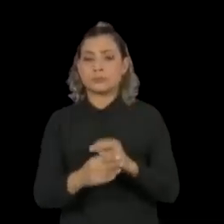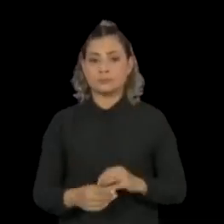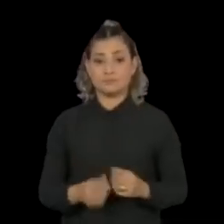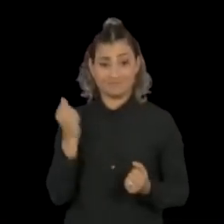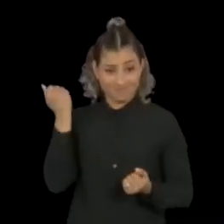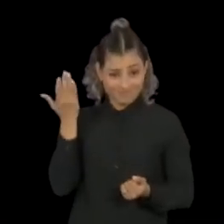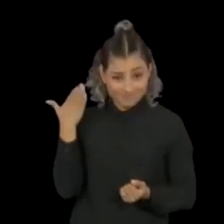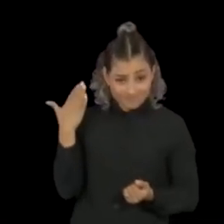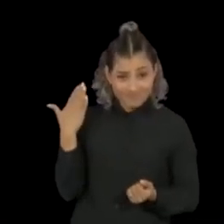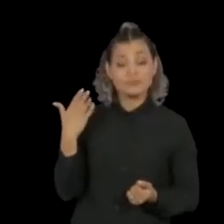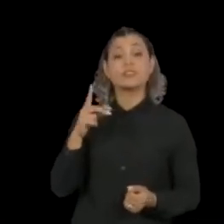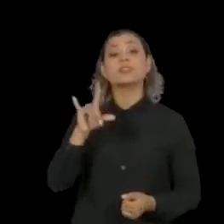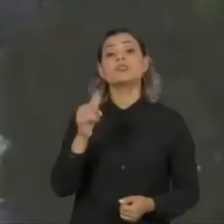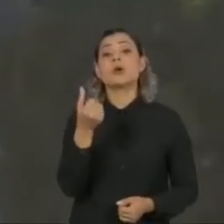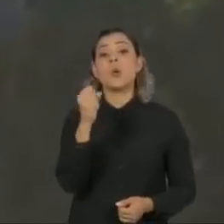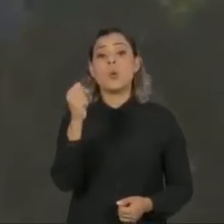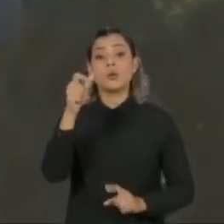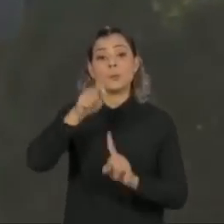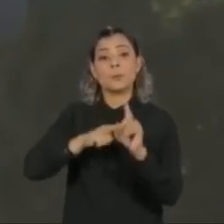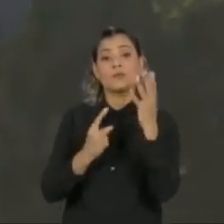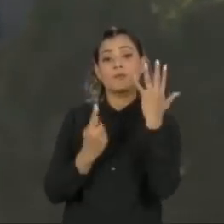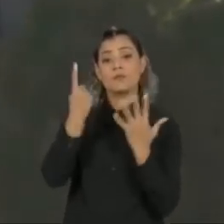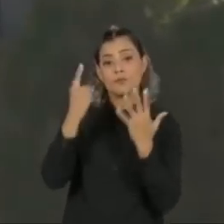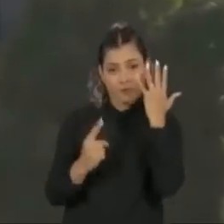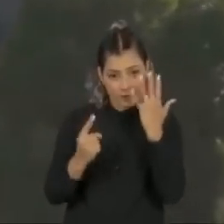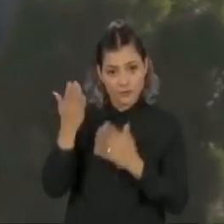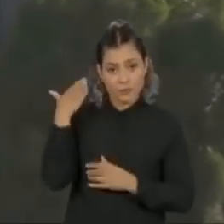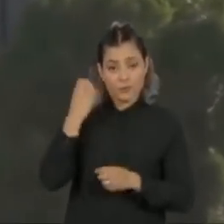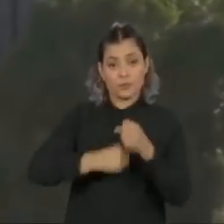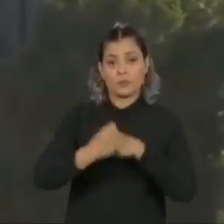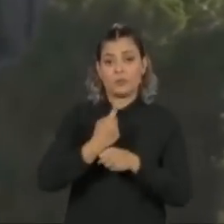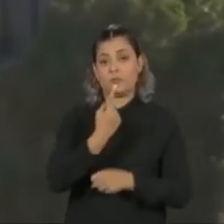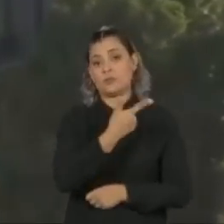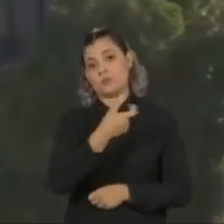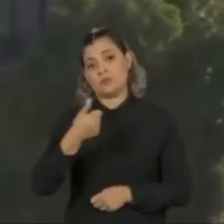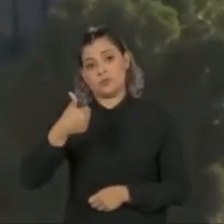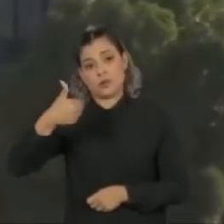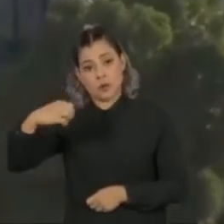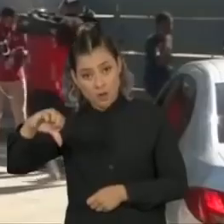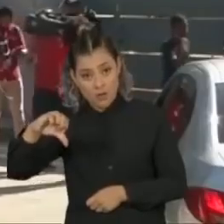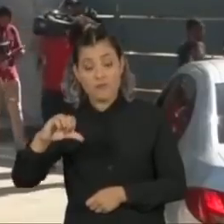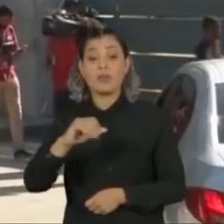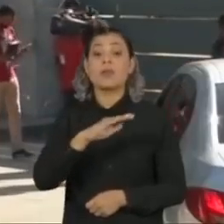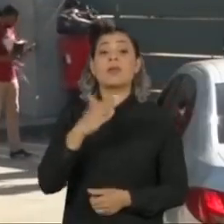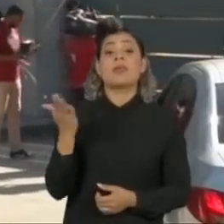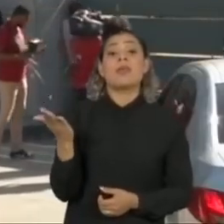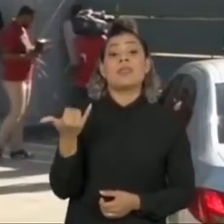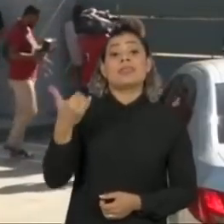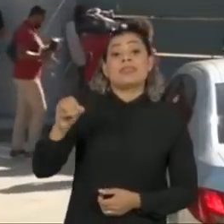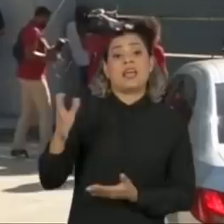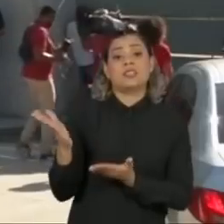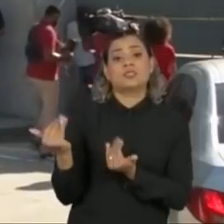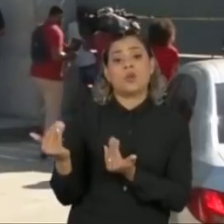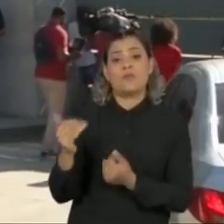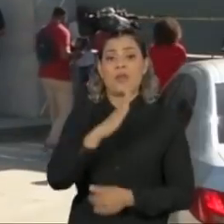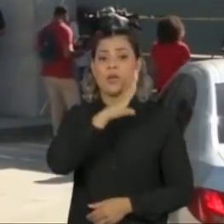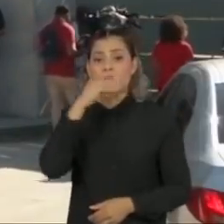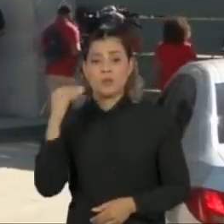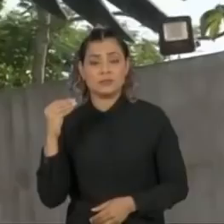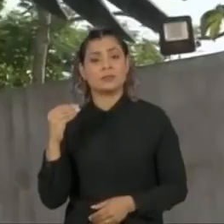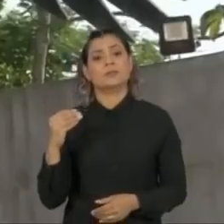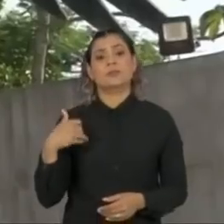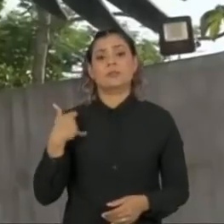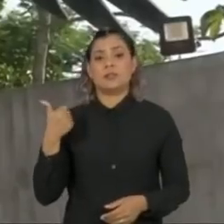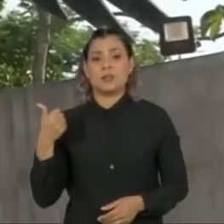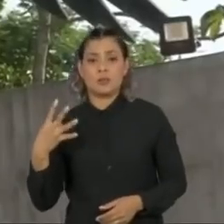incêndio do último dia 8 de fevereiro, morreram 10 adolescentes, entre 14 e 16 anos, e outros